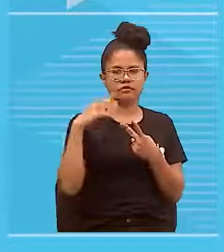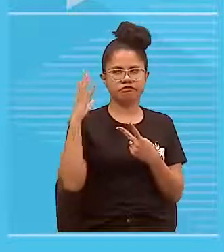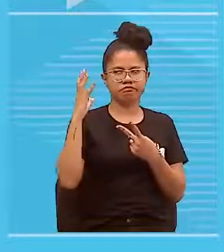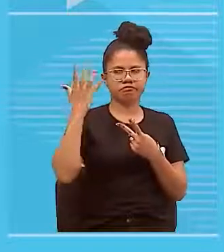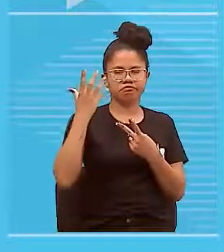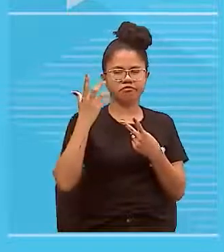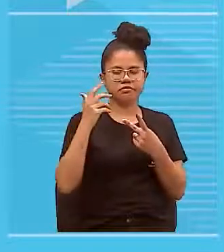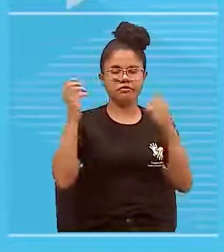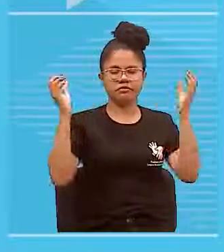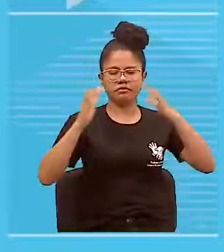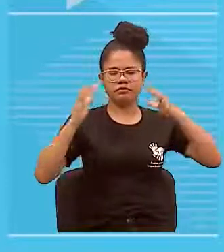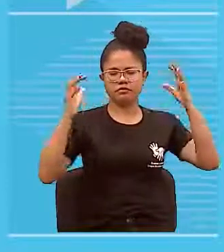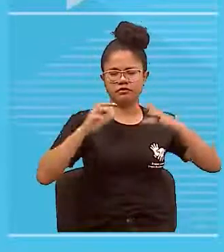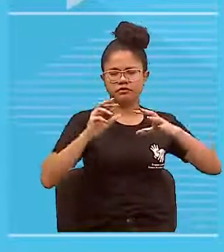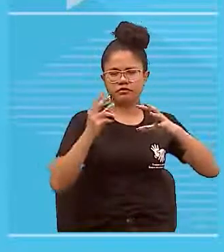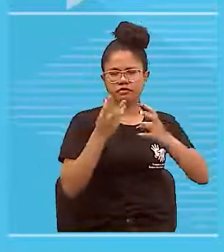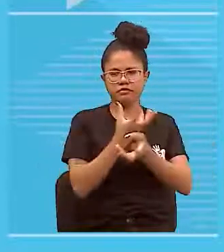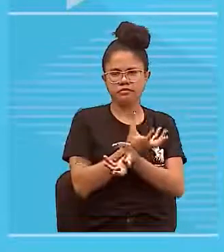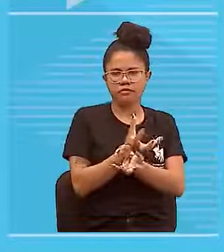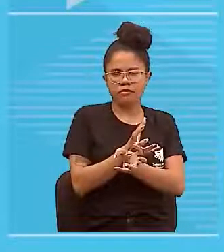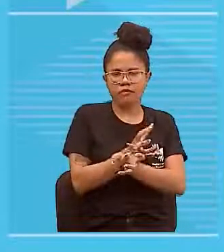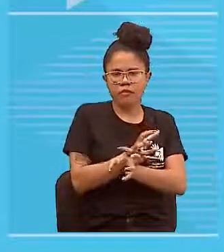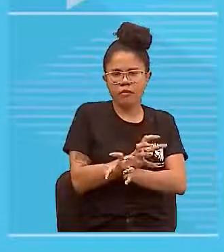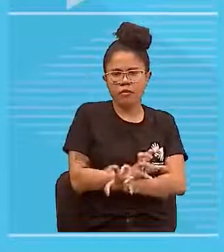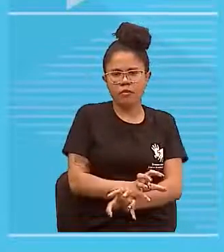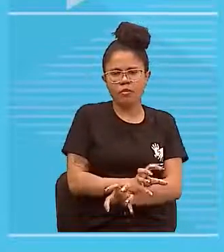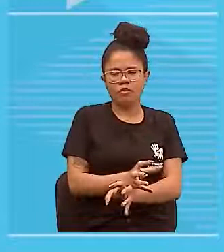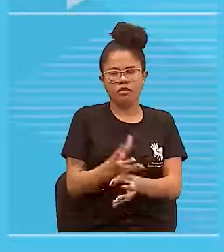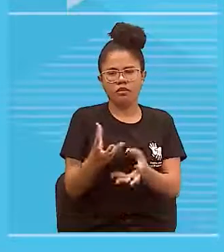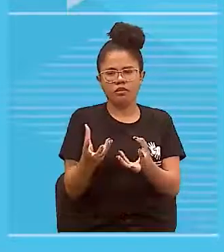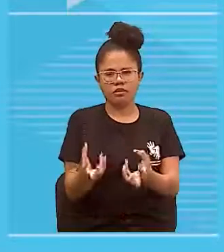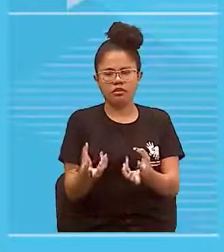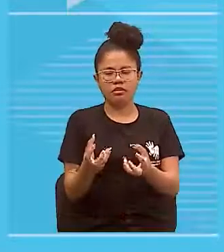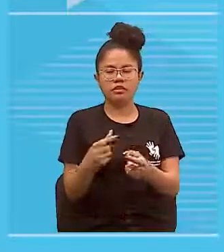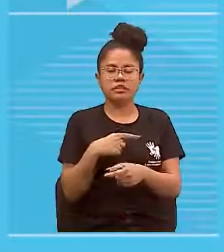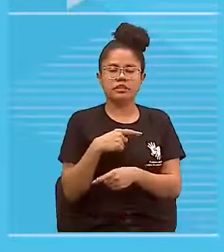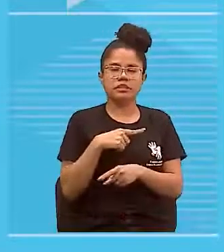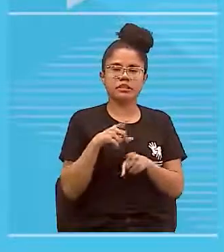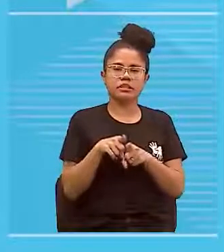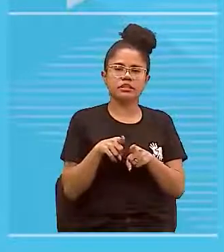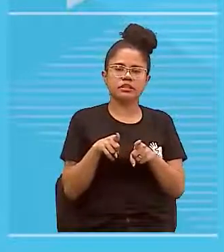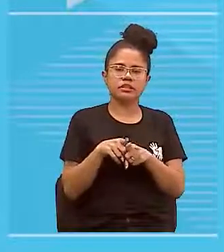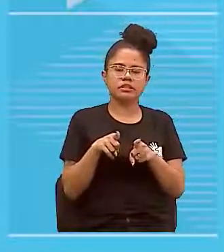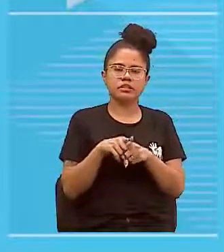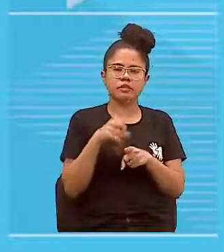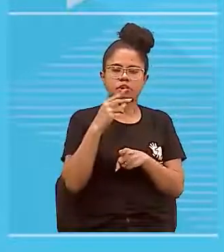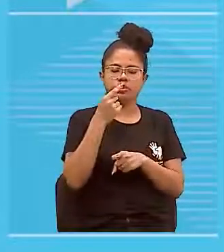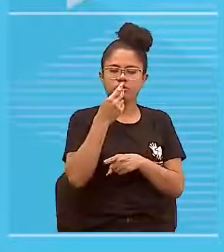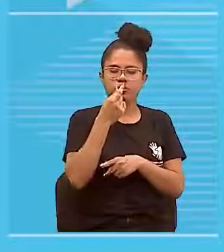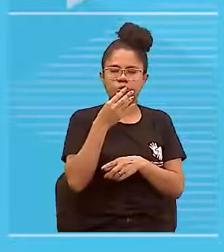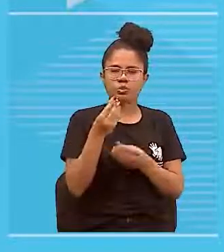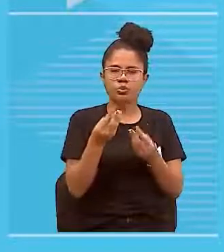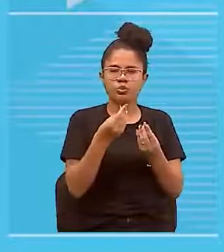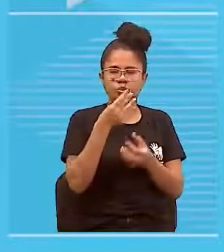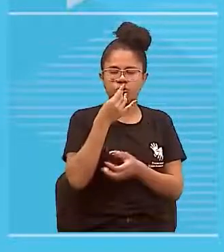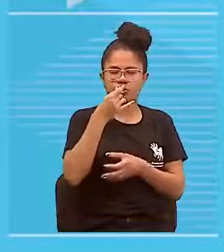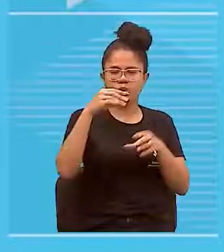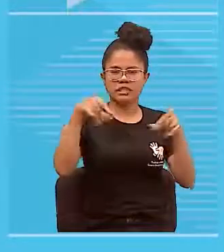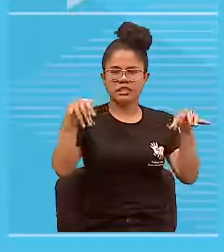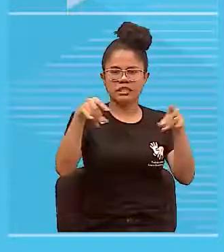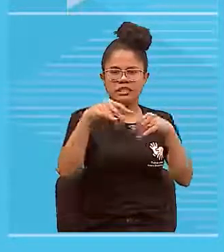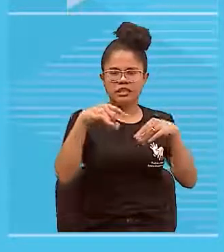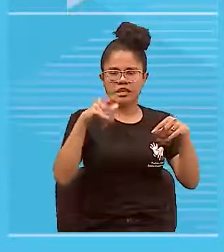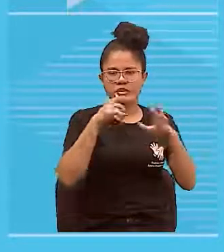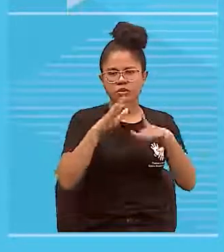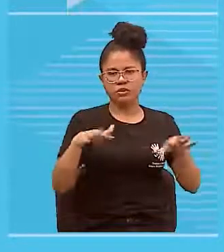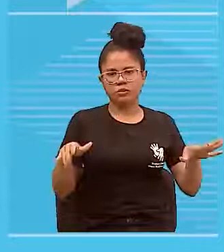chuvas ou a seca, como a presença da salinidade elevada nos oceanos. Se eu botar um peixinho de água doce